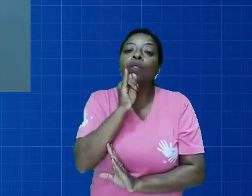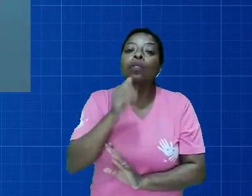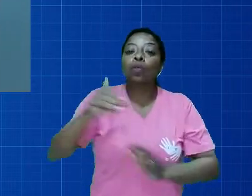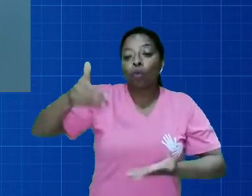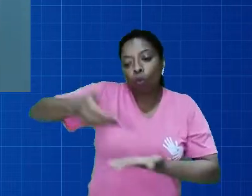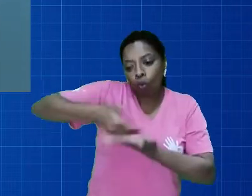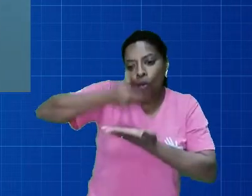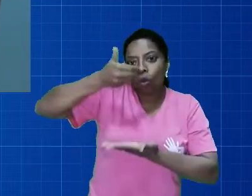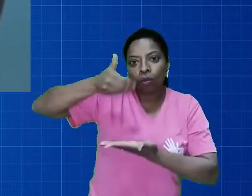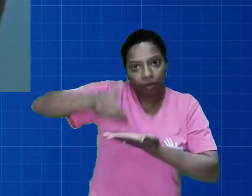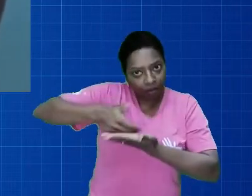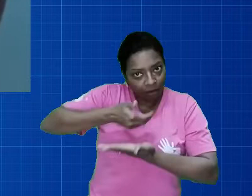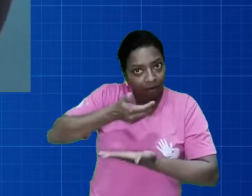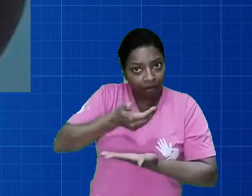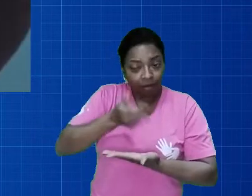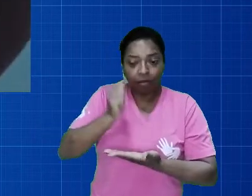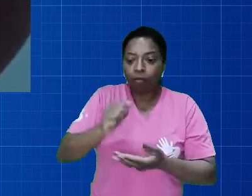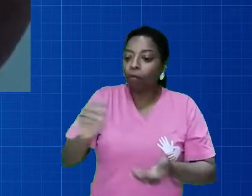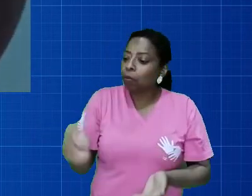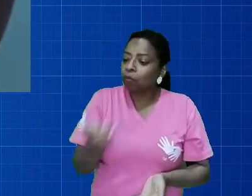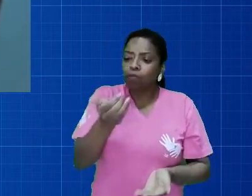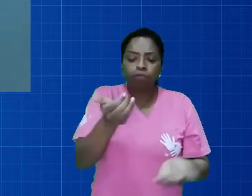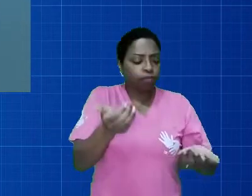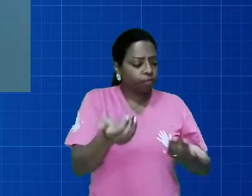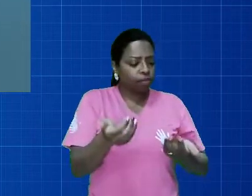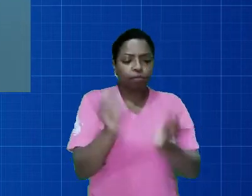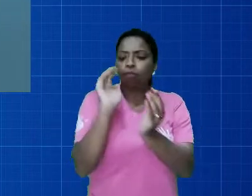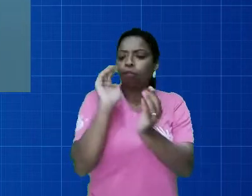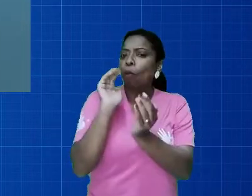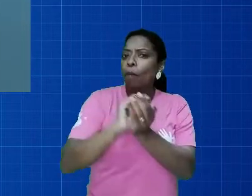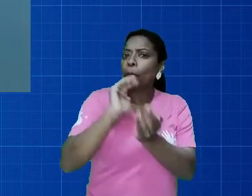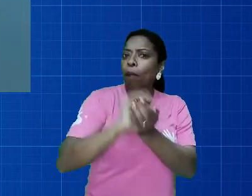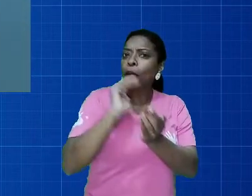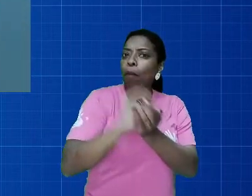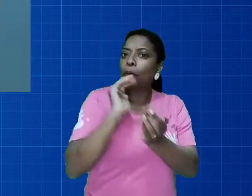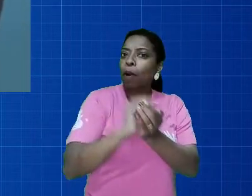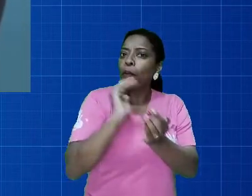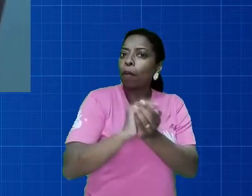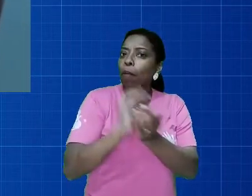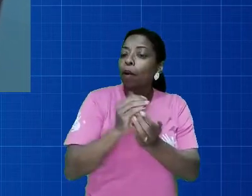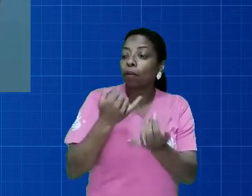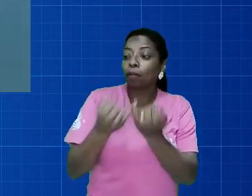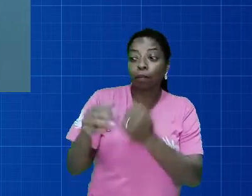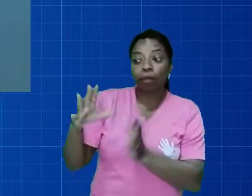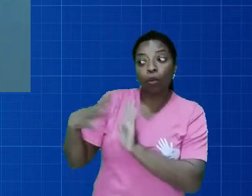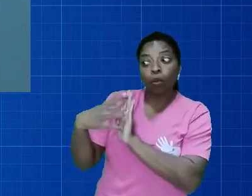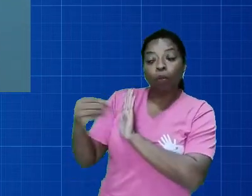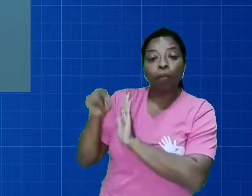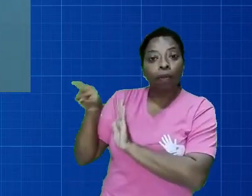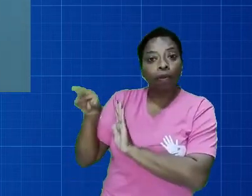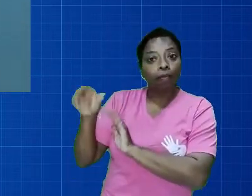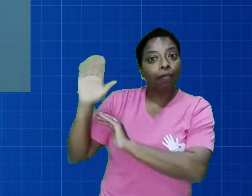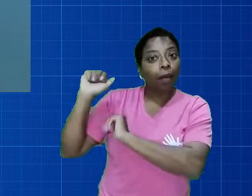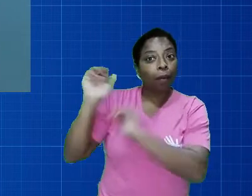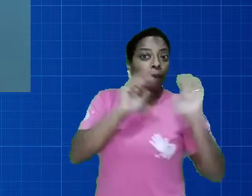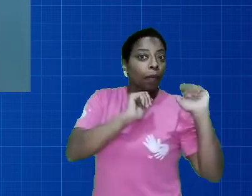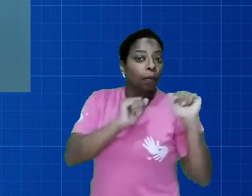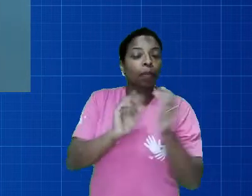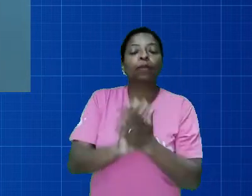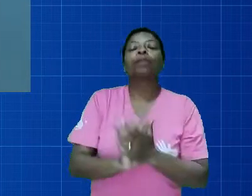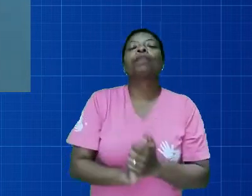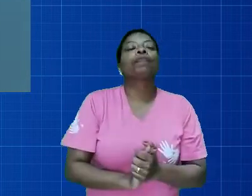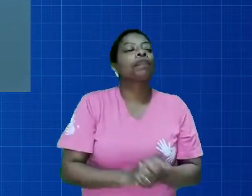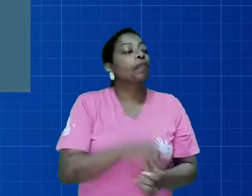uma colher na outra, que vai fazer um som muito próximo ao da castanhola. E também você pode construir a castanhola